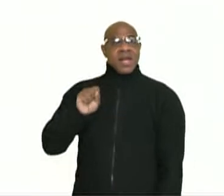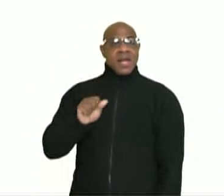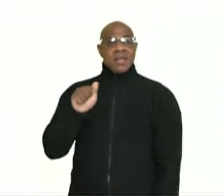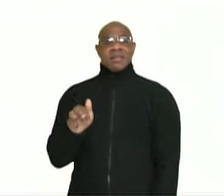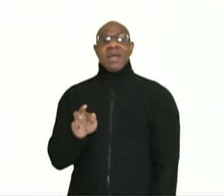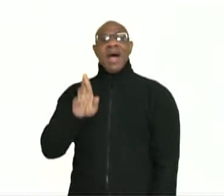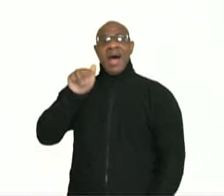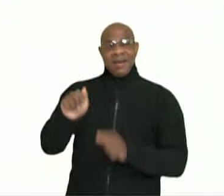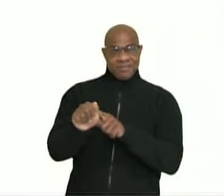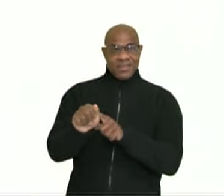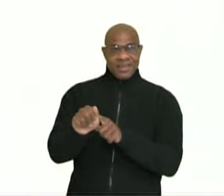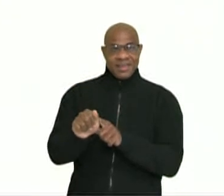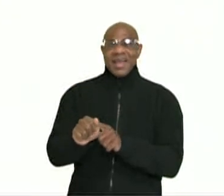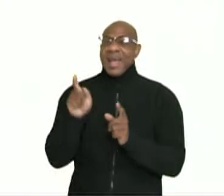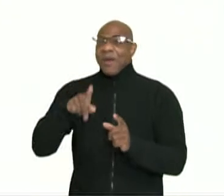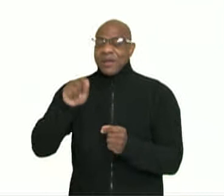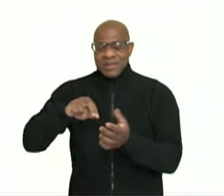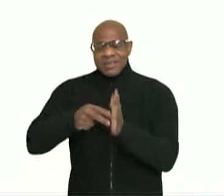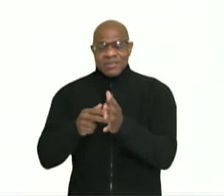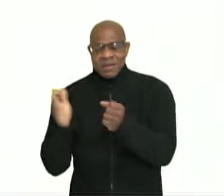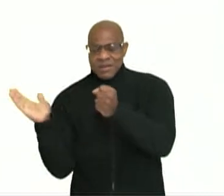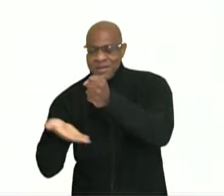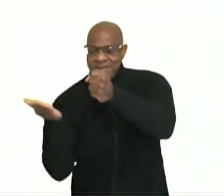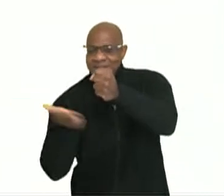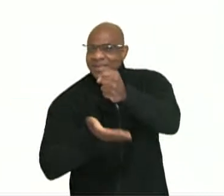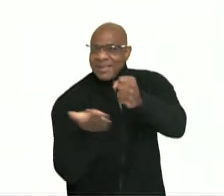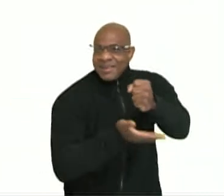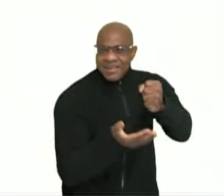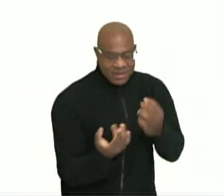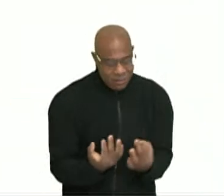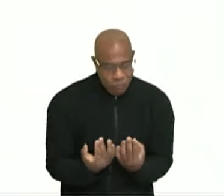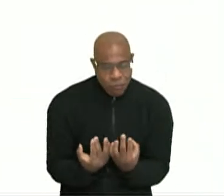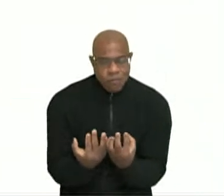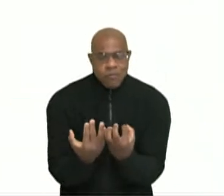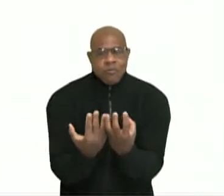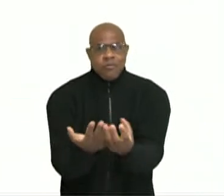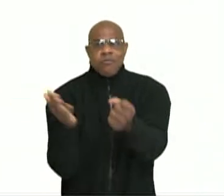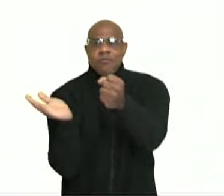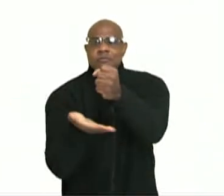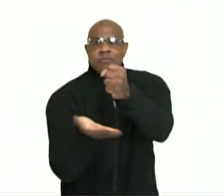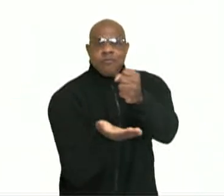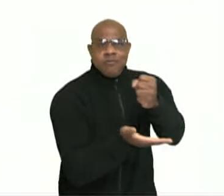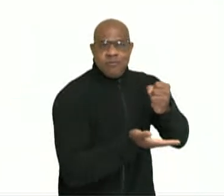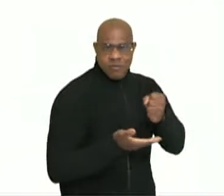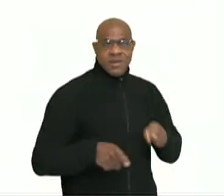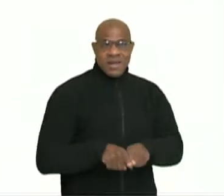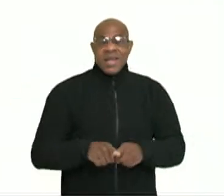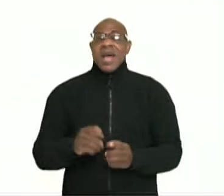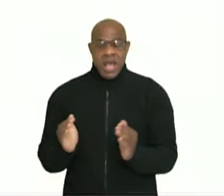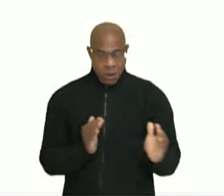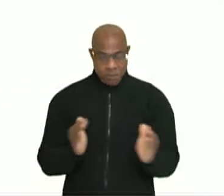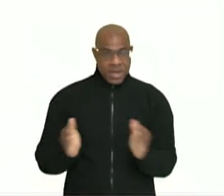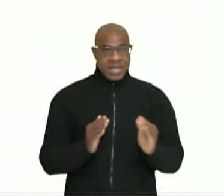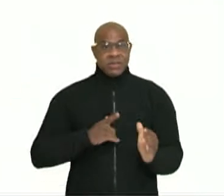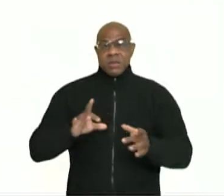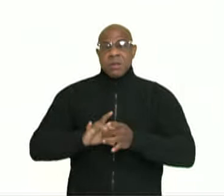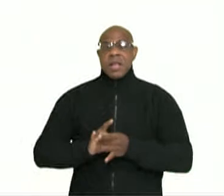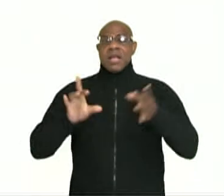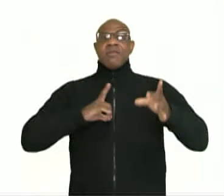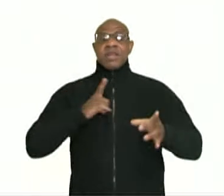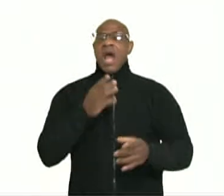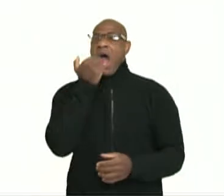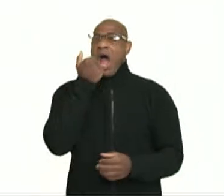indica a melhor época onde a gente encontra determinado produto. Ou seja, a melhor época de disponibilidade